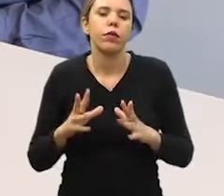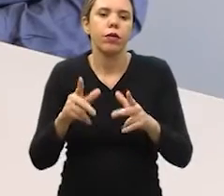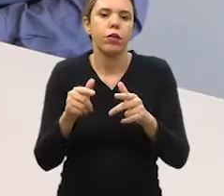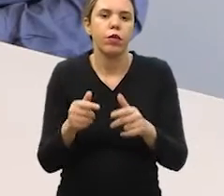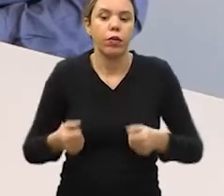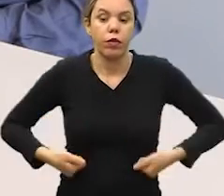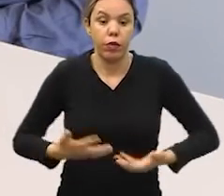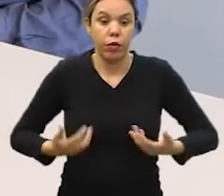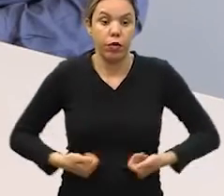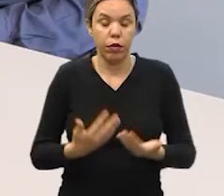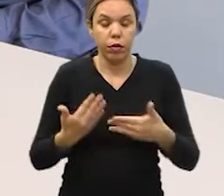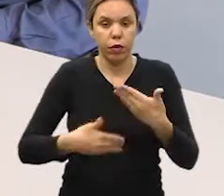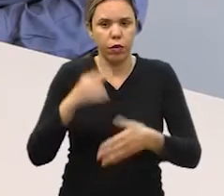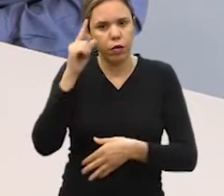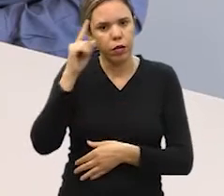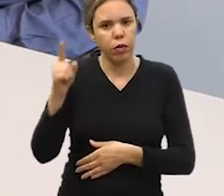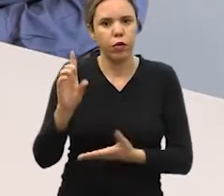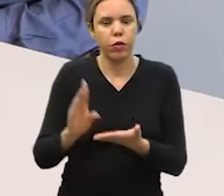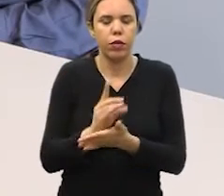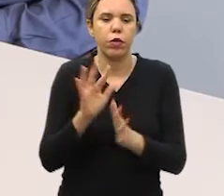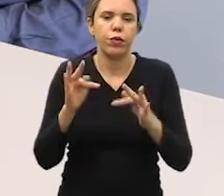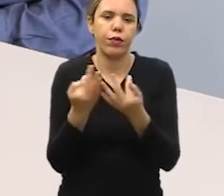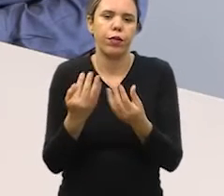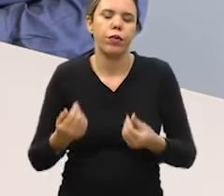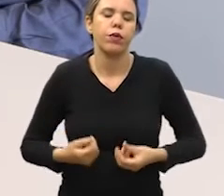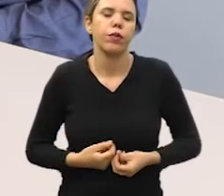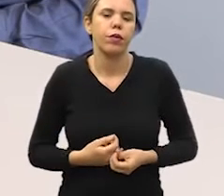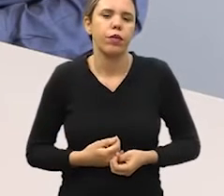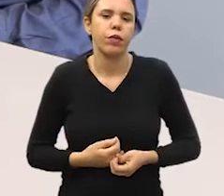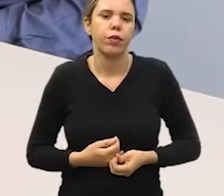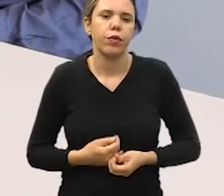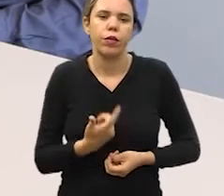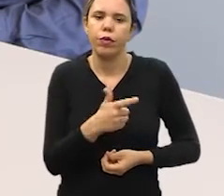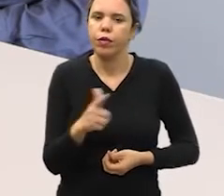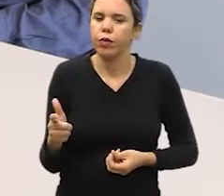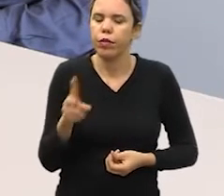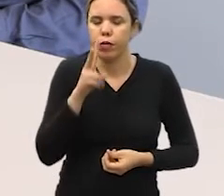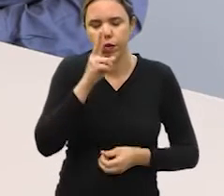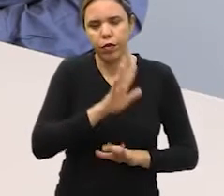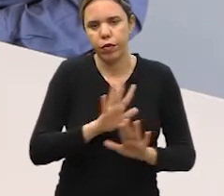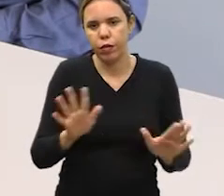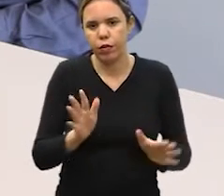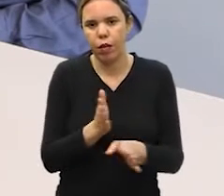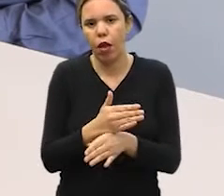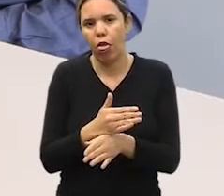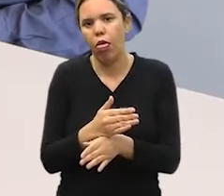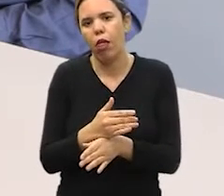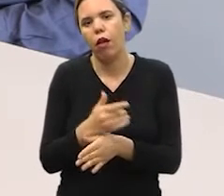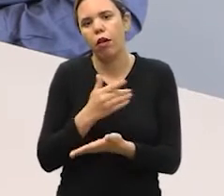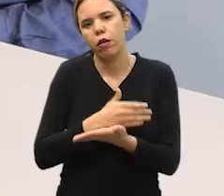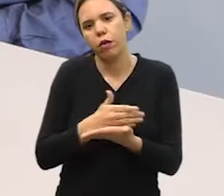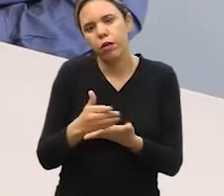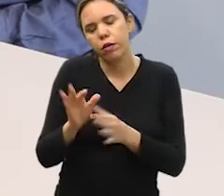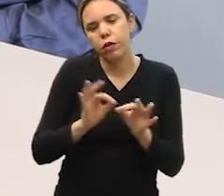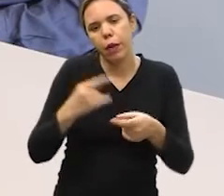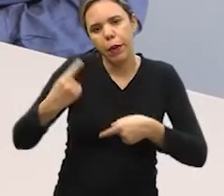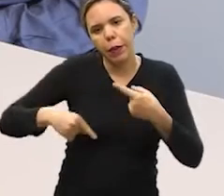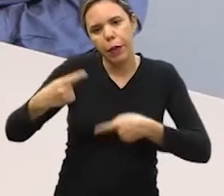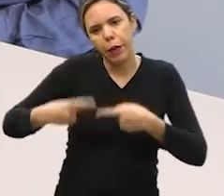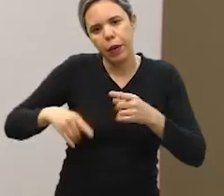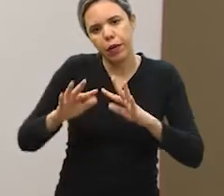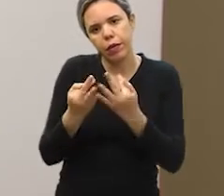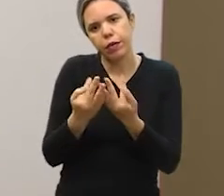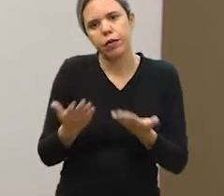que a gente gasta no dia a dia, normalmente o orçamento familiar ele não tem tanta força quando a gente começa discutindo